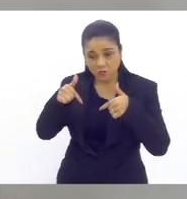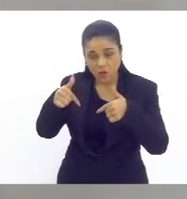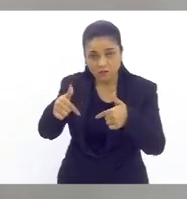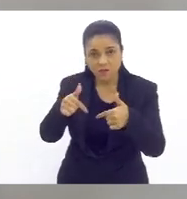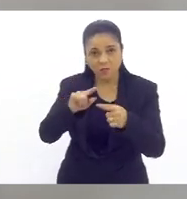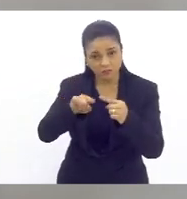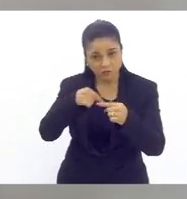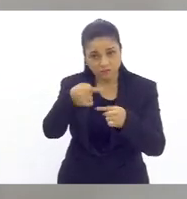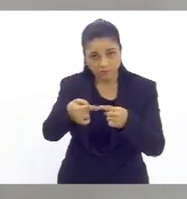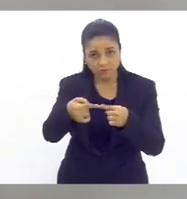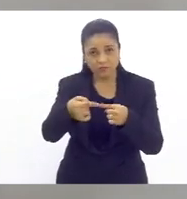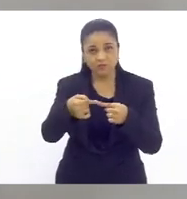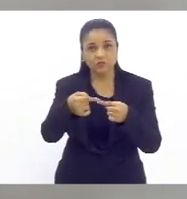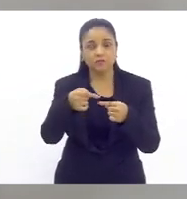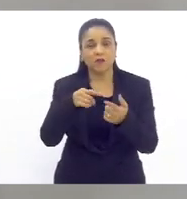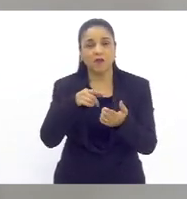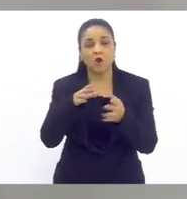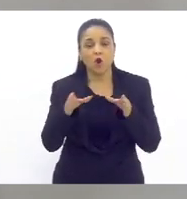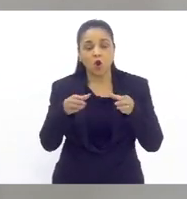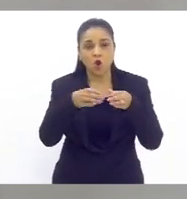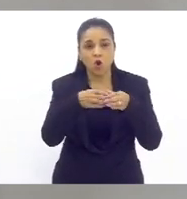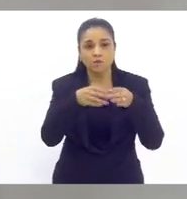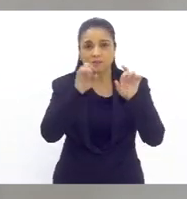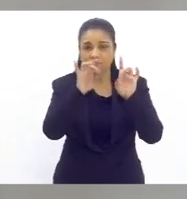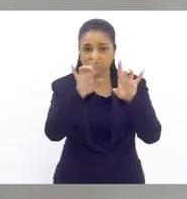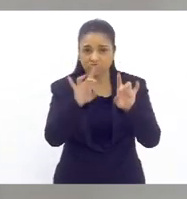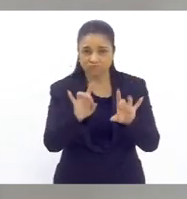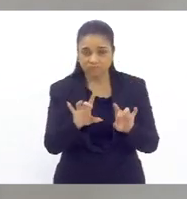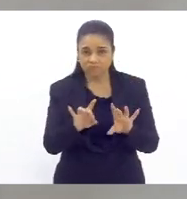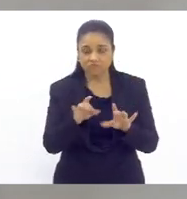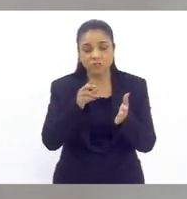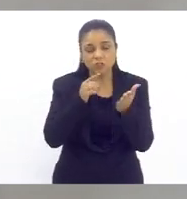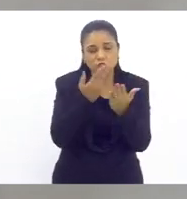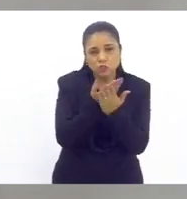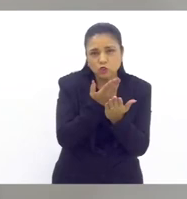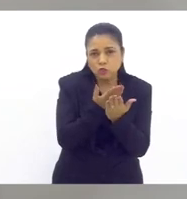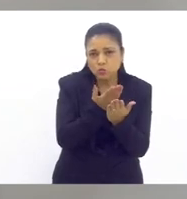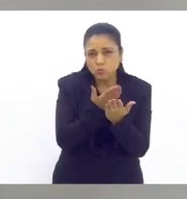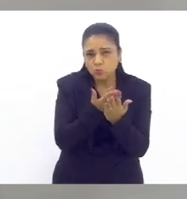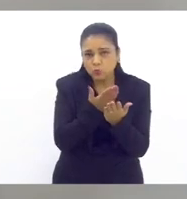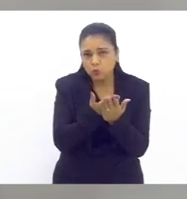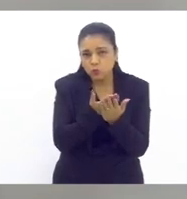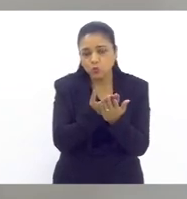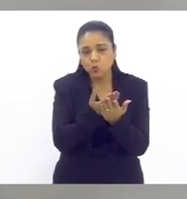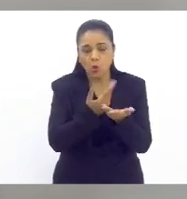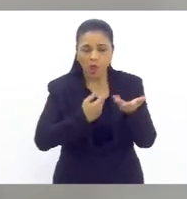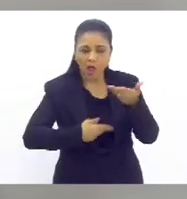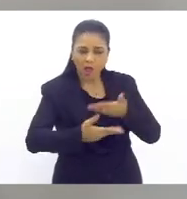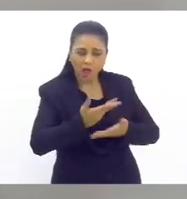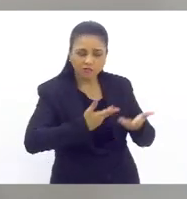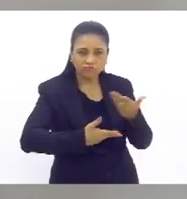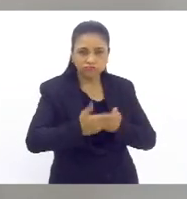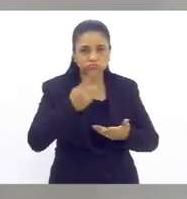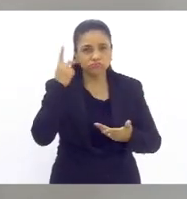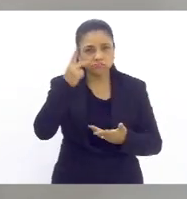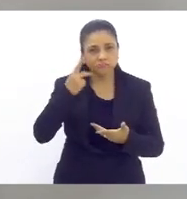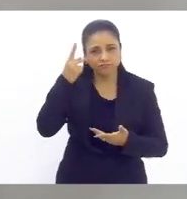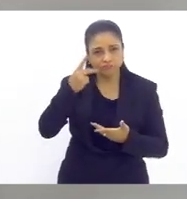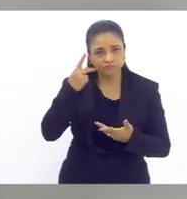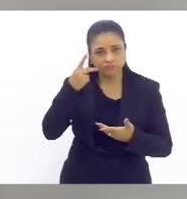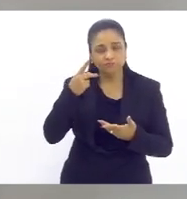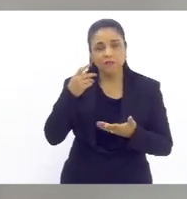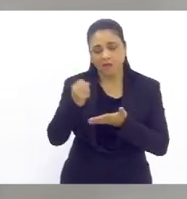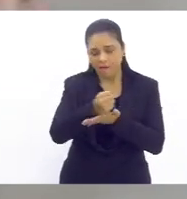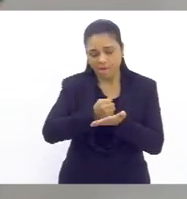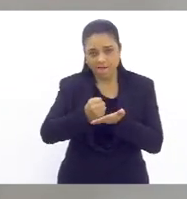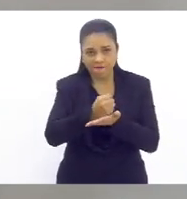aprovar uma comissão especial é para estudos e e articulação de políticas para cannabis acesso a cannabis